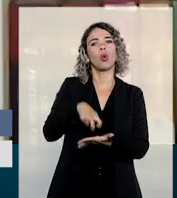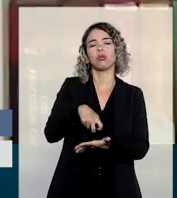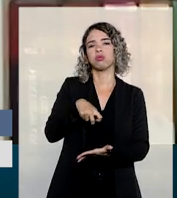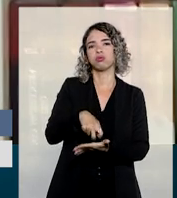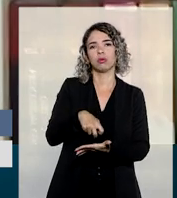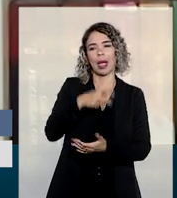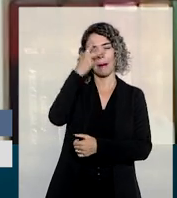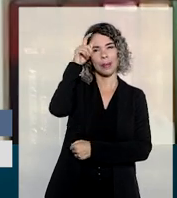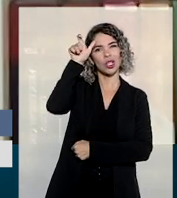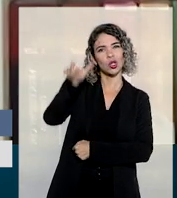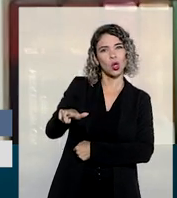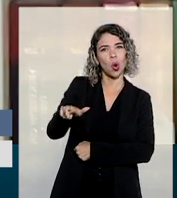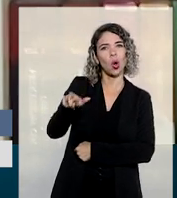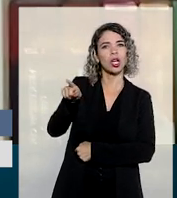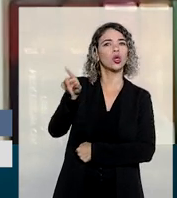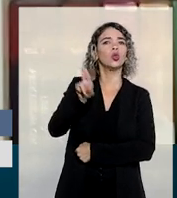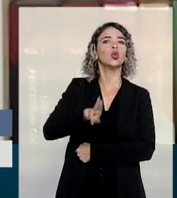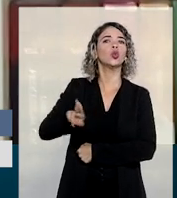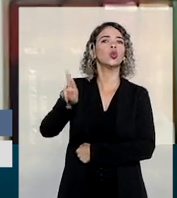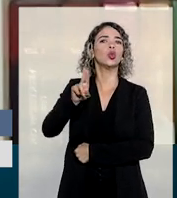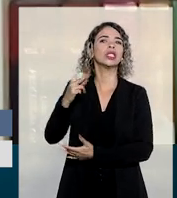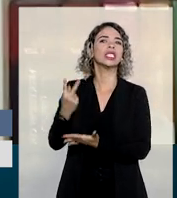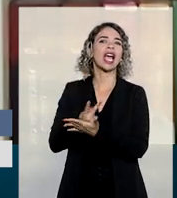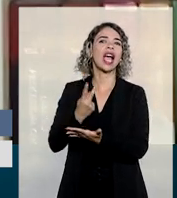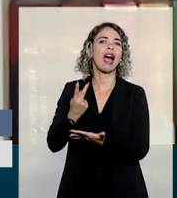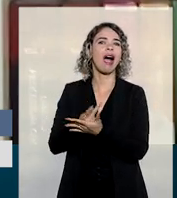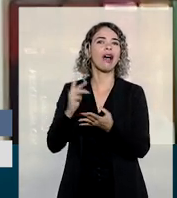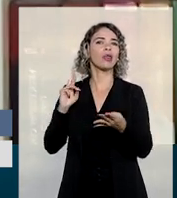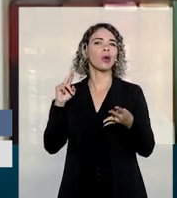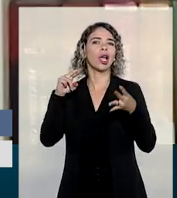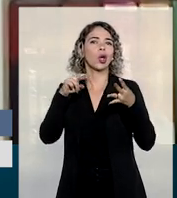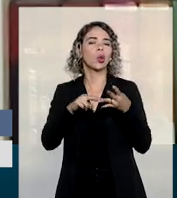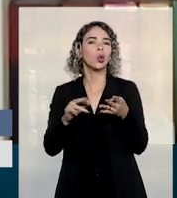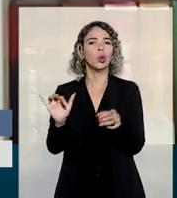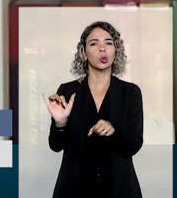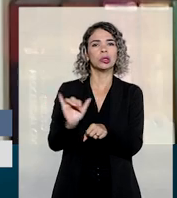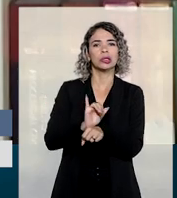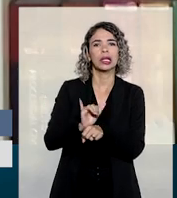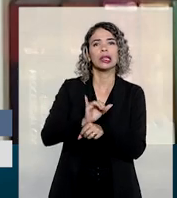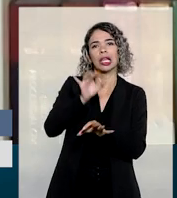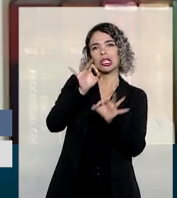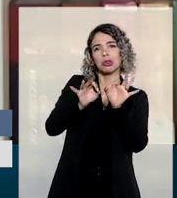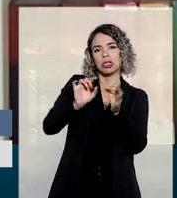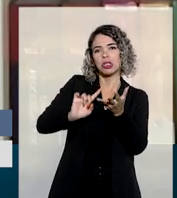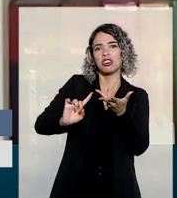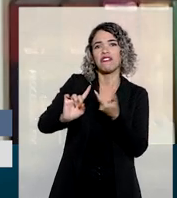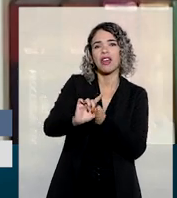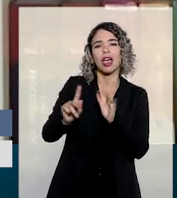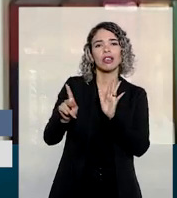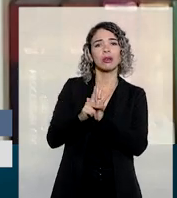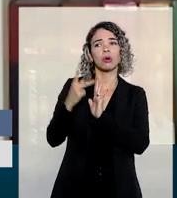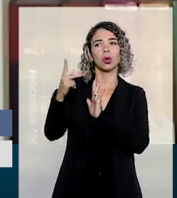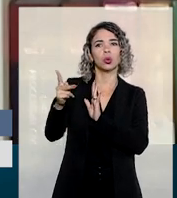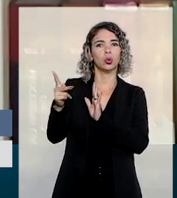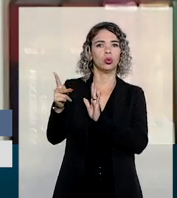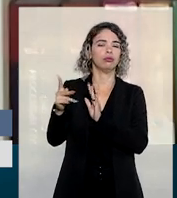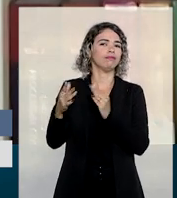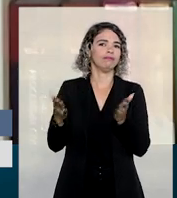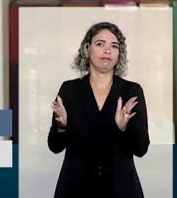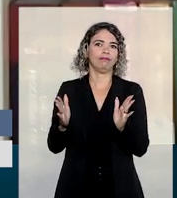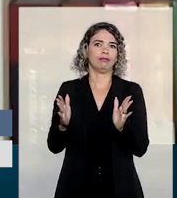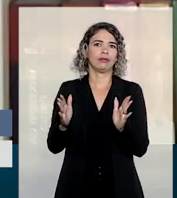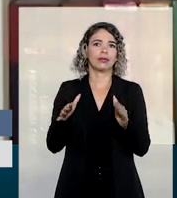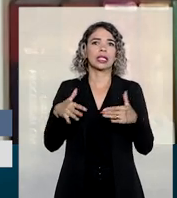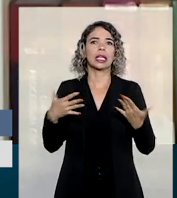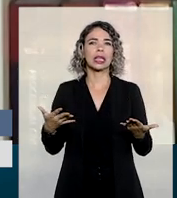punir esse litigante que usa mal esses instrumentos jurídicos que são postos à sua